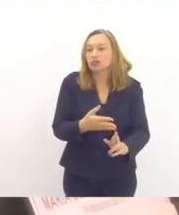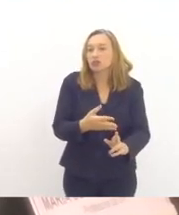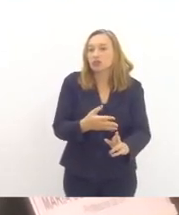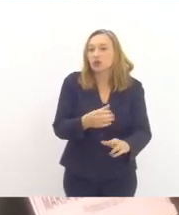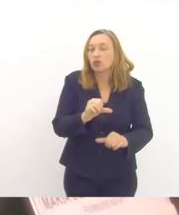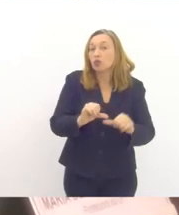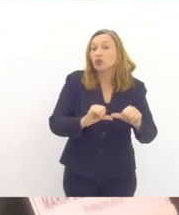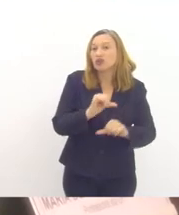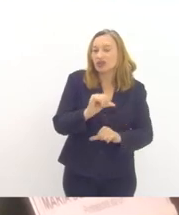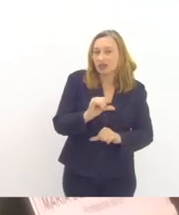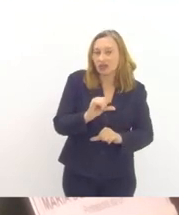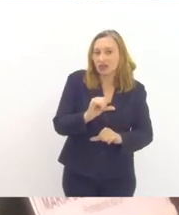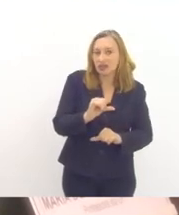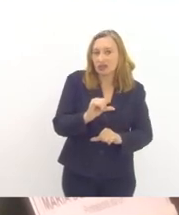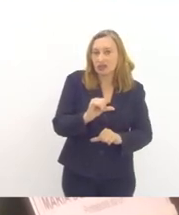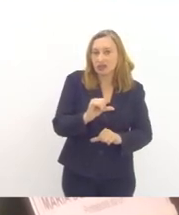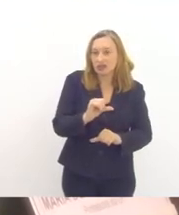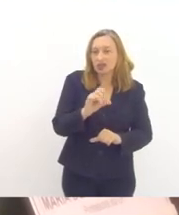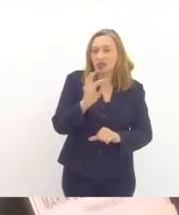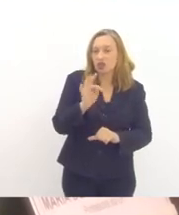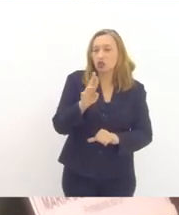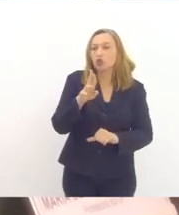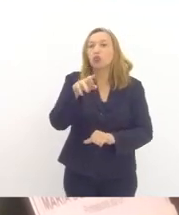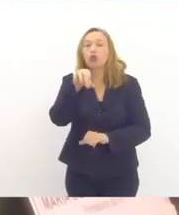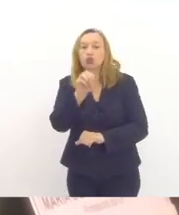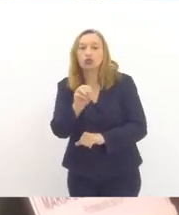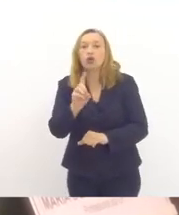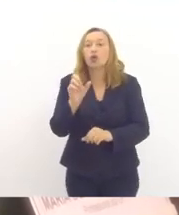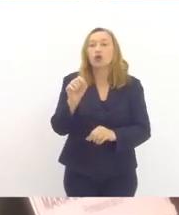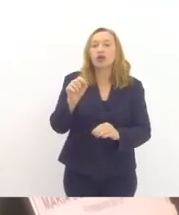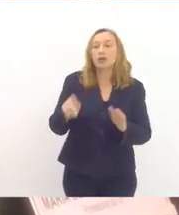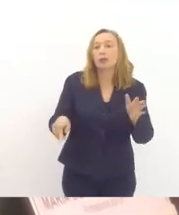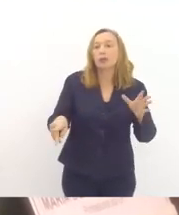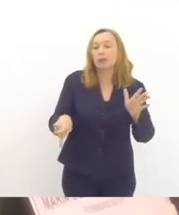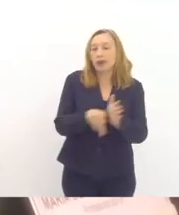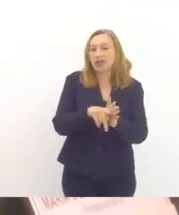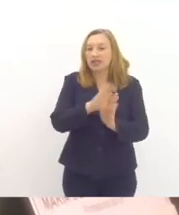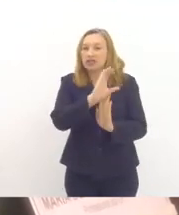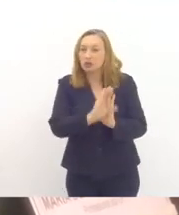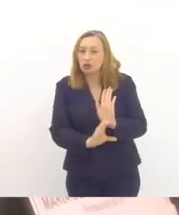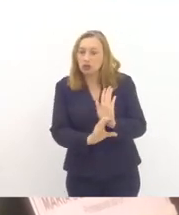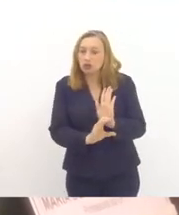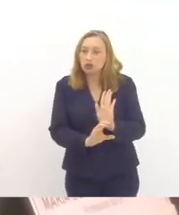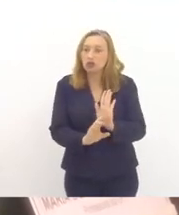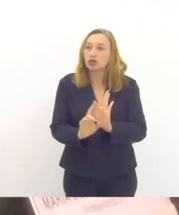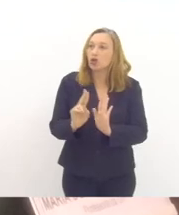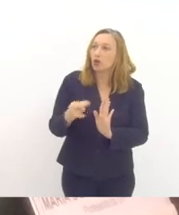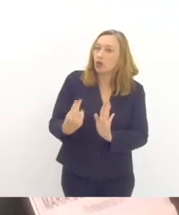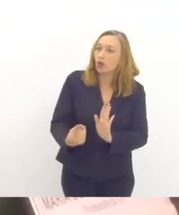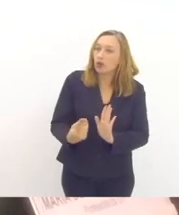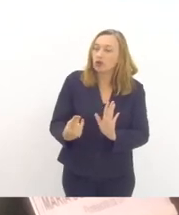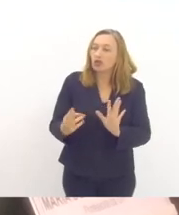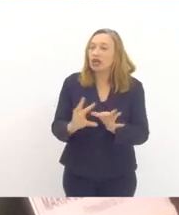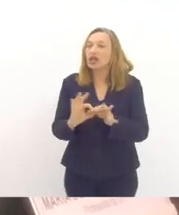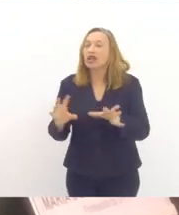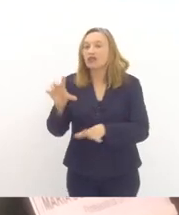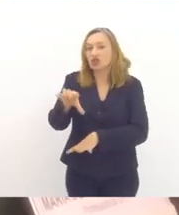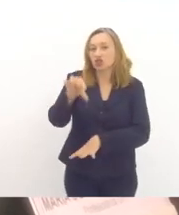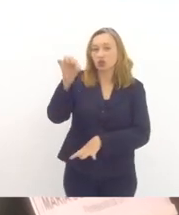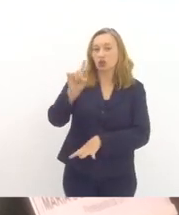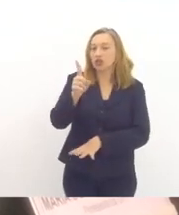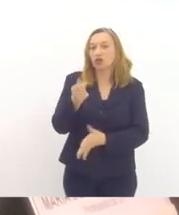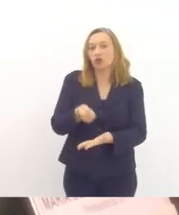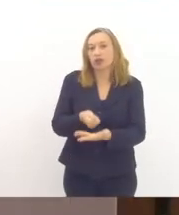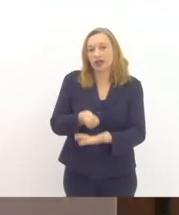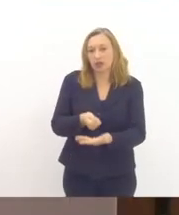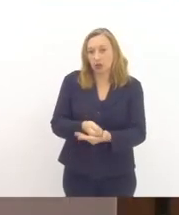ou seja, o que faria parte do currículo e o que estaria numa situação de livre escolha, não